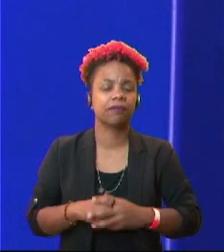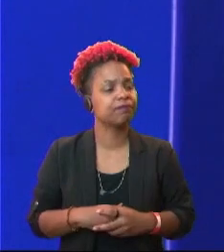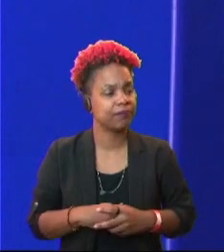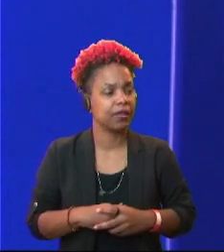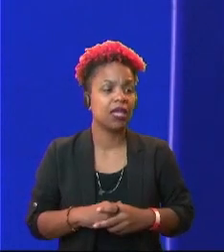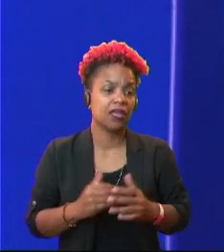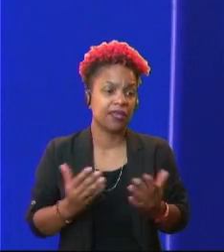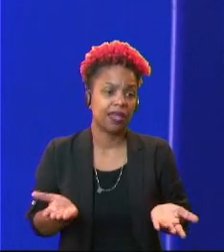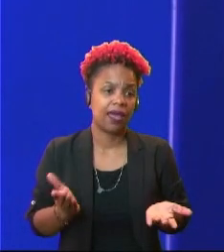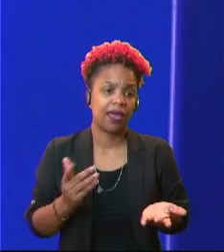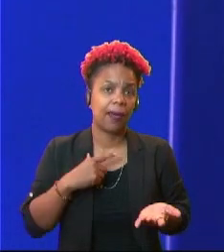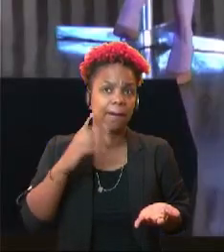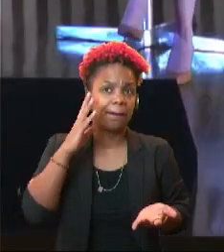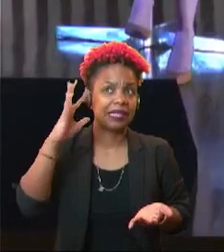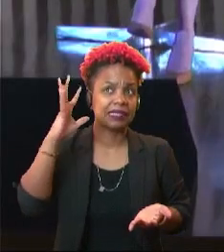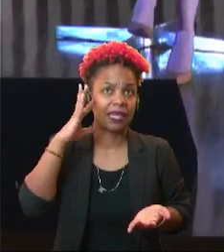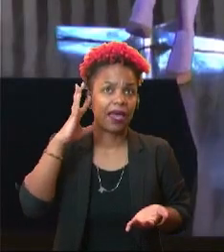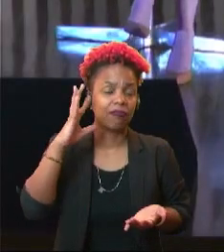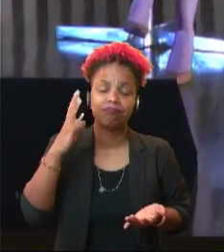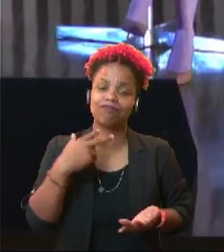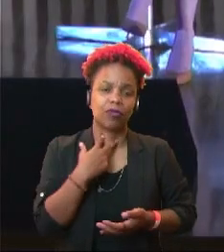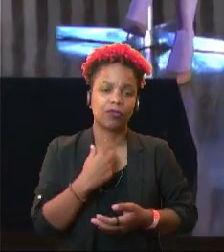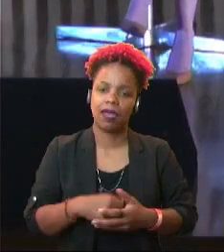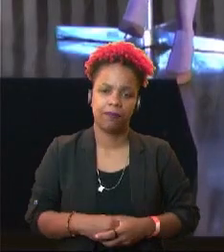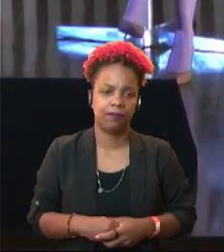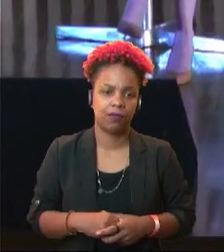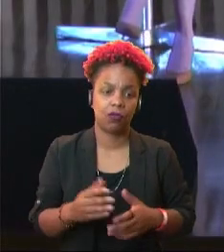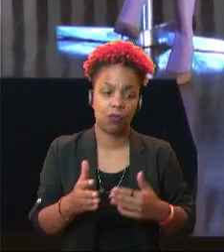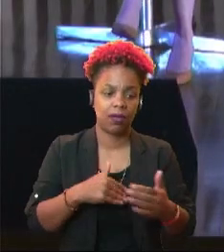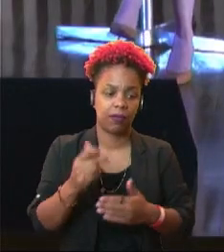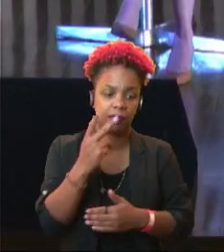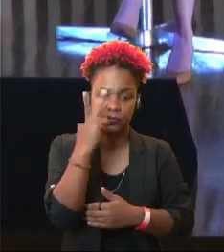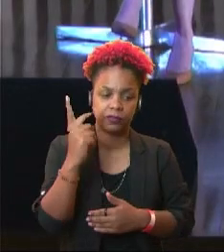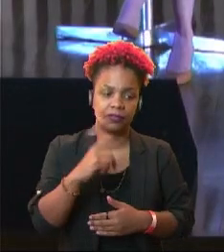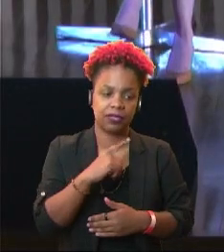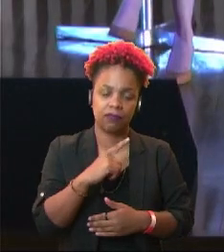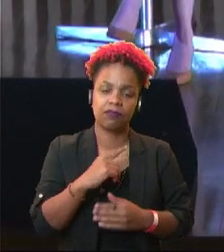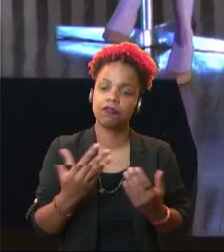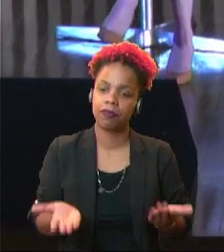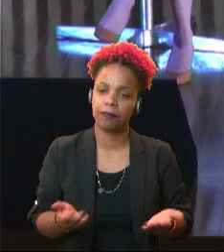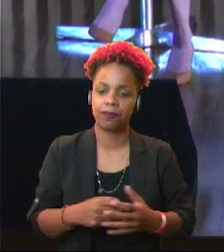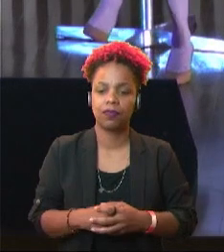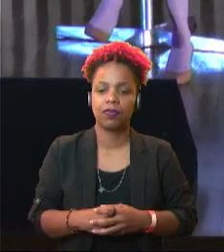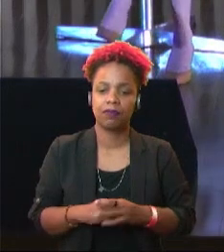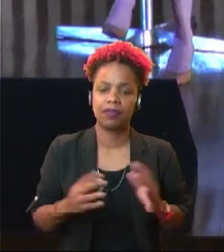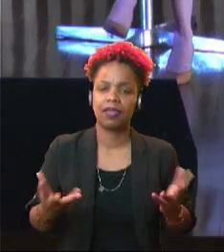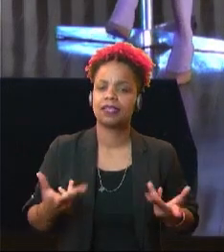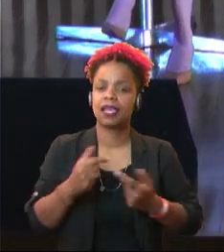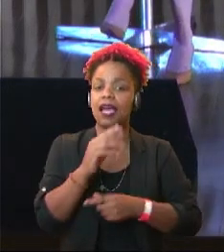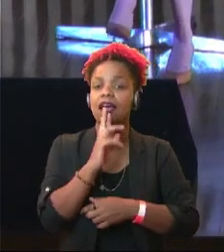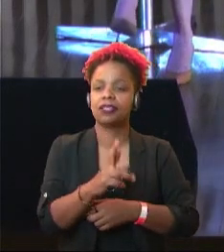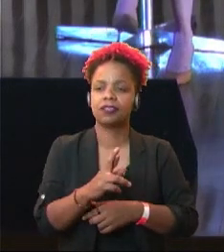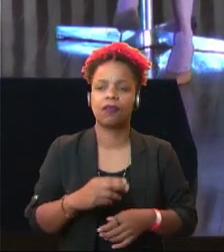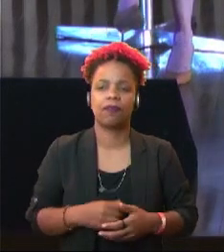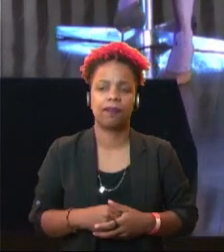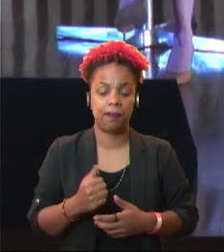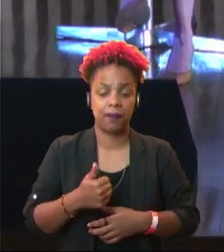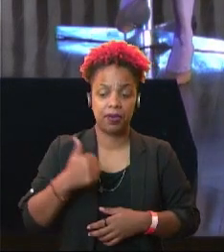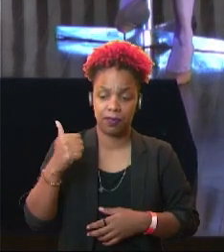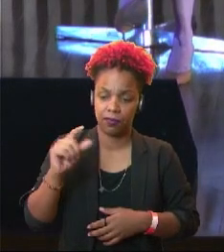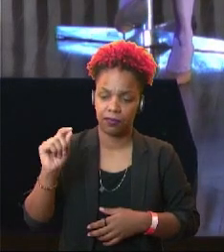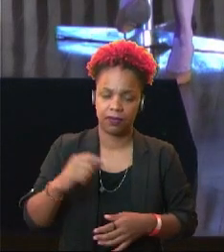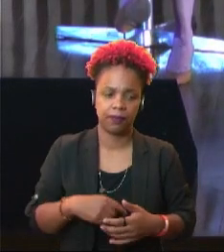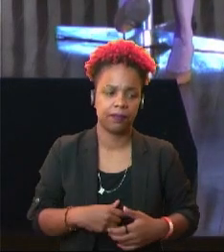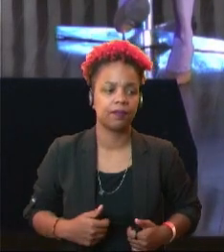magnitude, seria impensável, seria inconcebível para qualquer um dos nossos Estados-membros, por excelentes razões. Primeiramente, nós temos que lidar